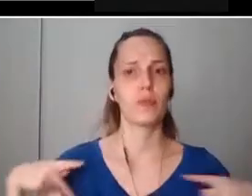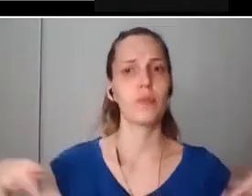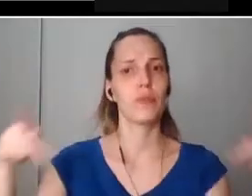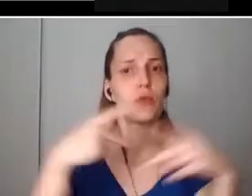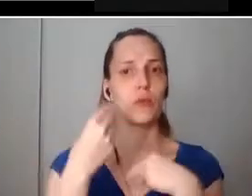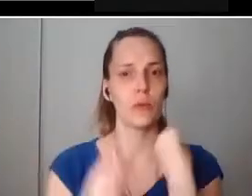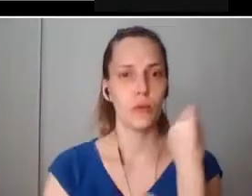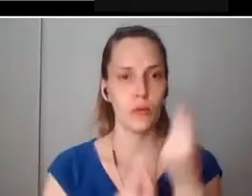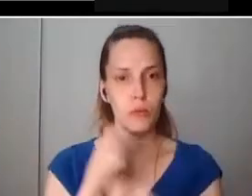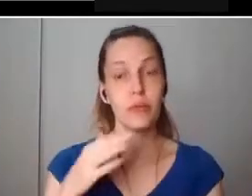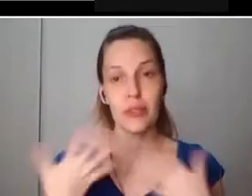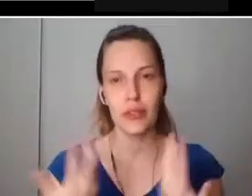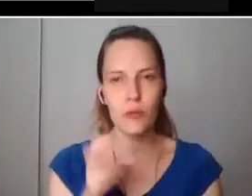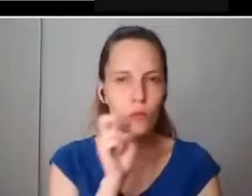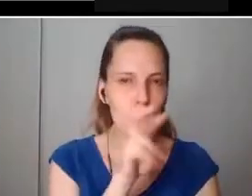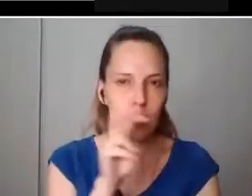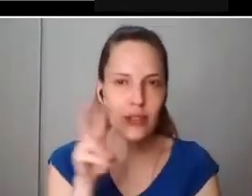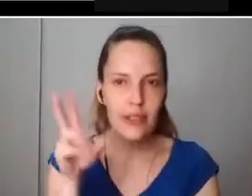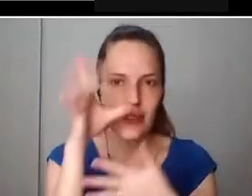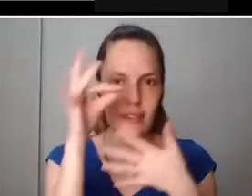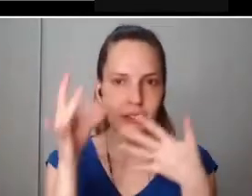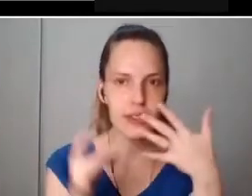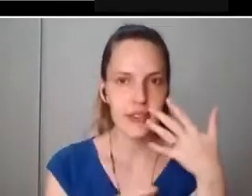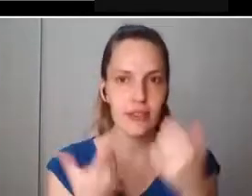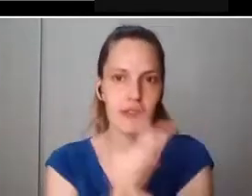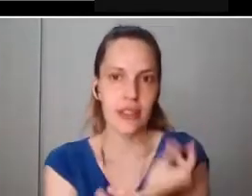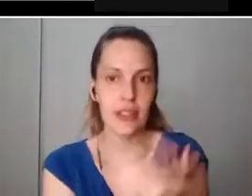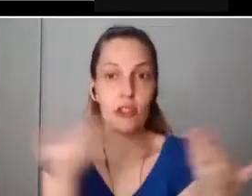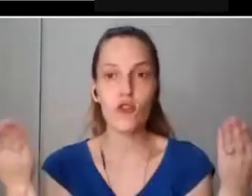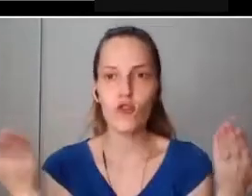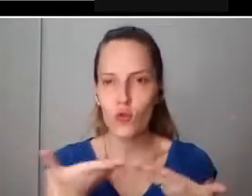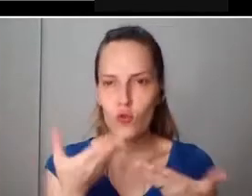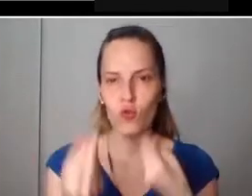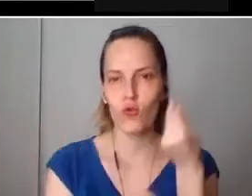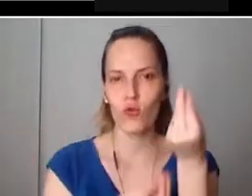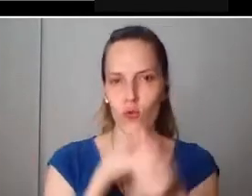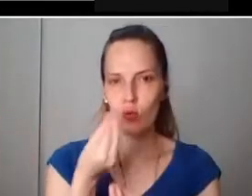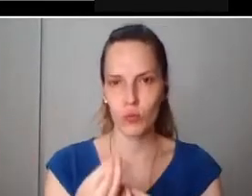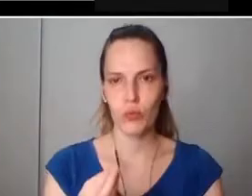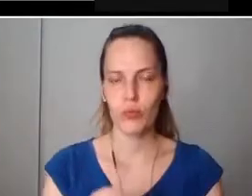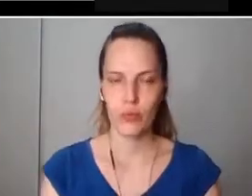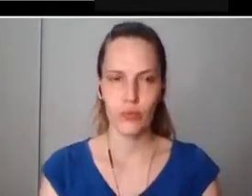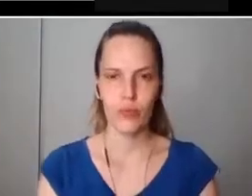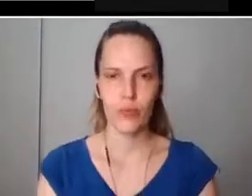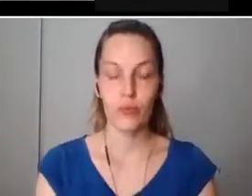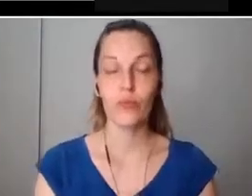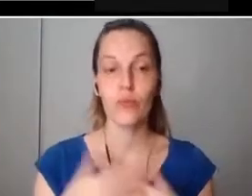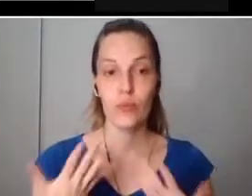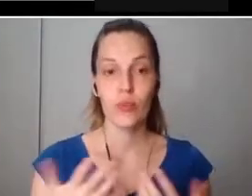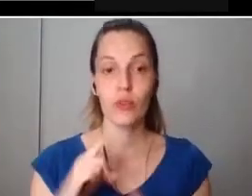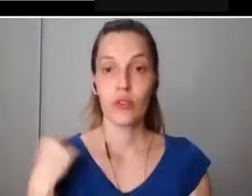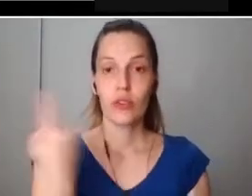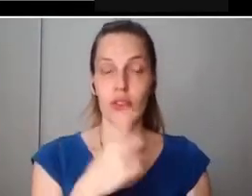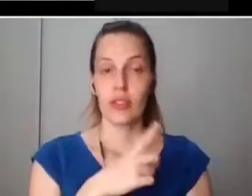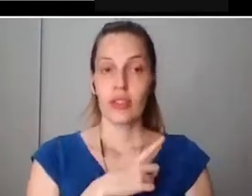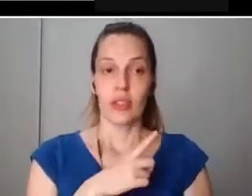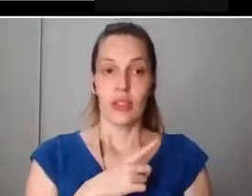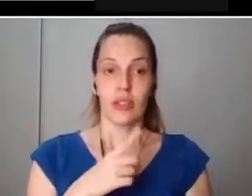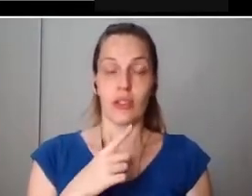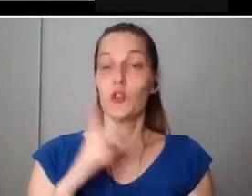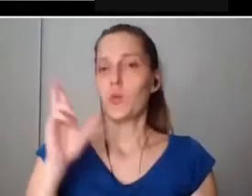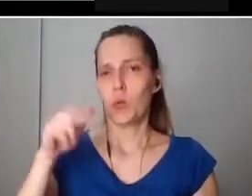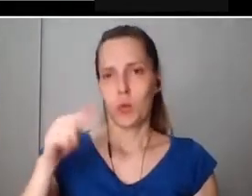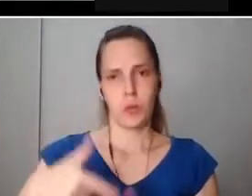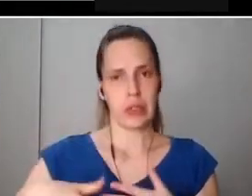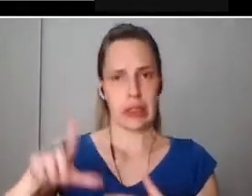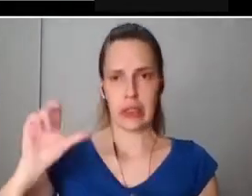detalhe, assim, as vacinas que estão acontecendo agora e como é que elas estão, né? Então, a gente tem alguns tipos, nunca teve na história